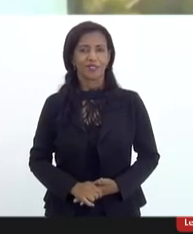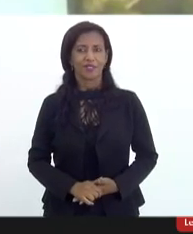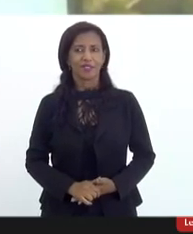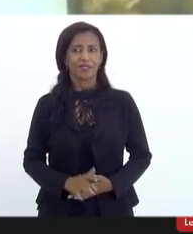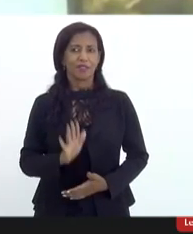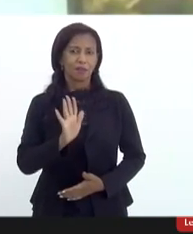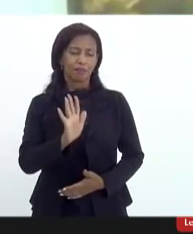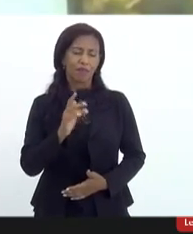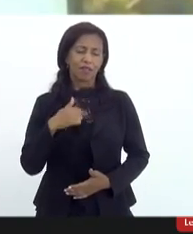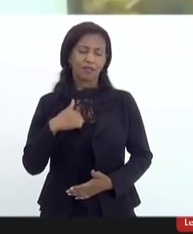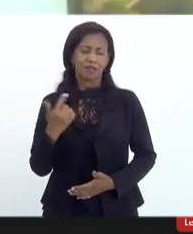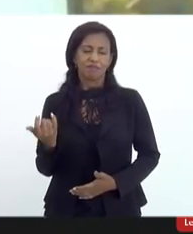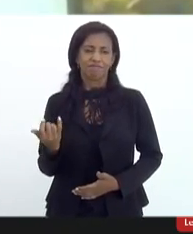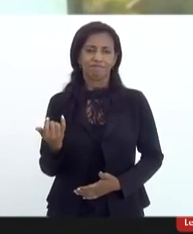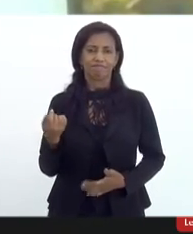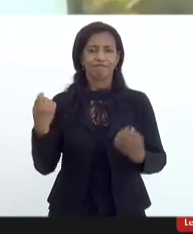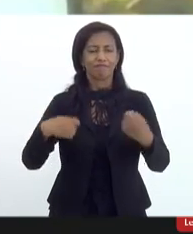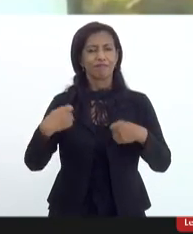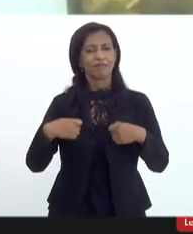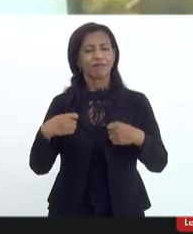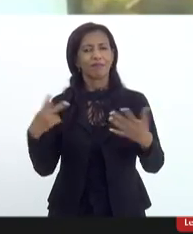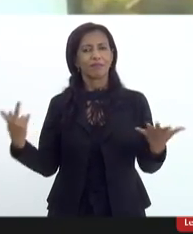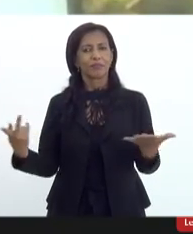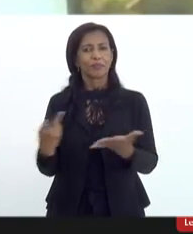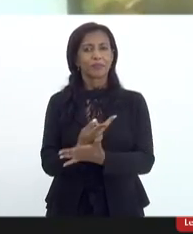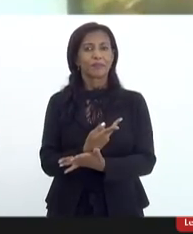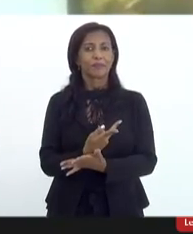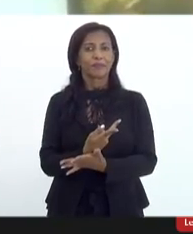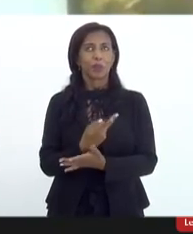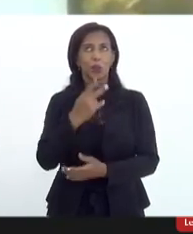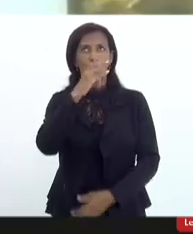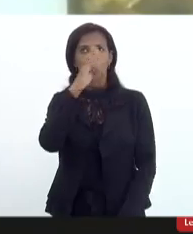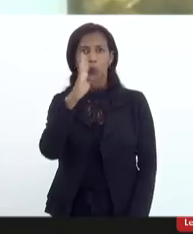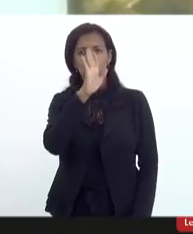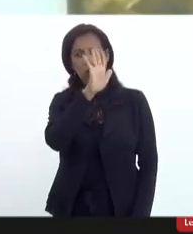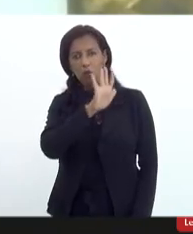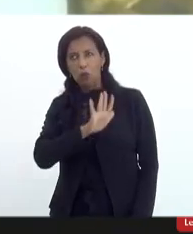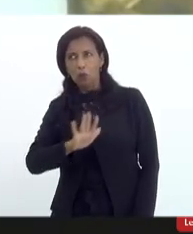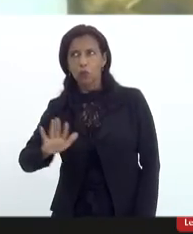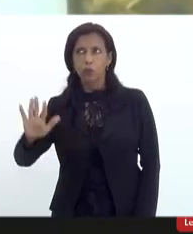mas é algo que deveria estar acontecendo no Brasil.